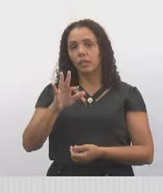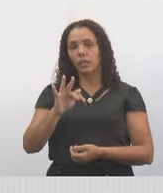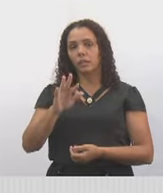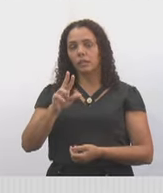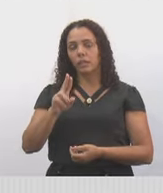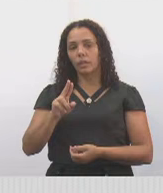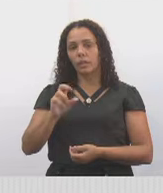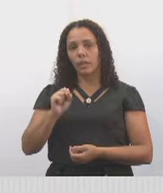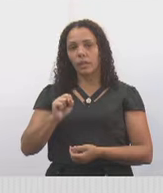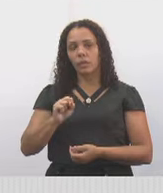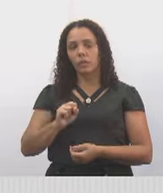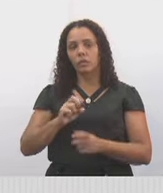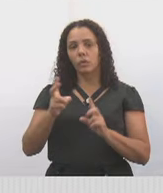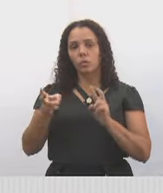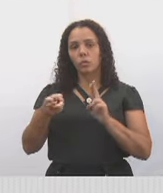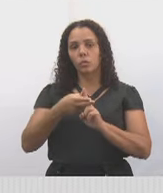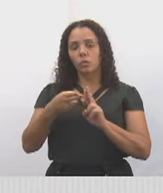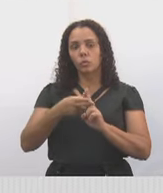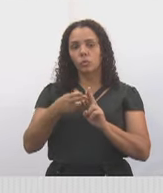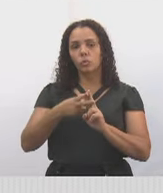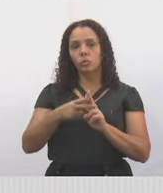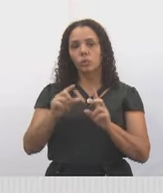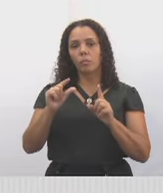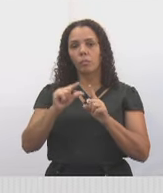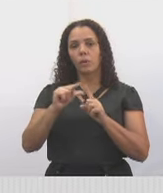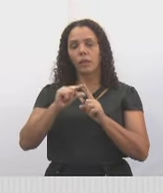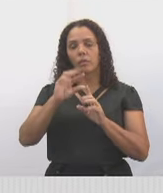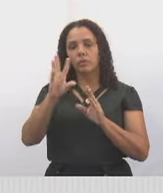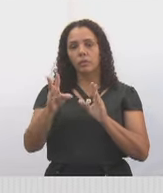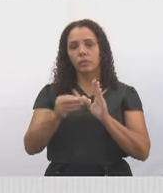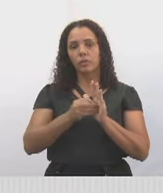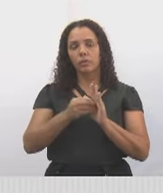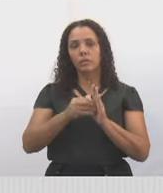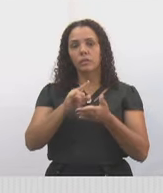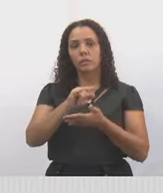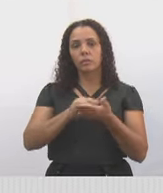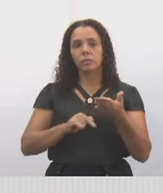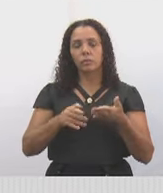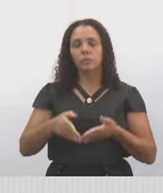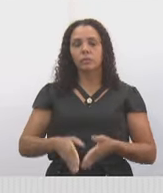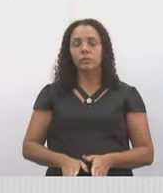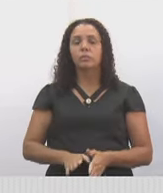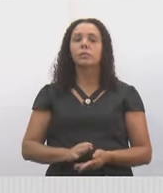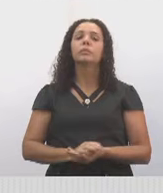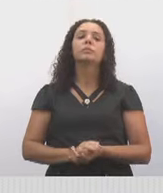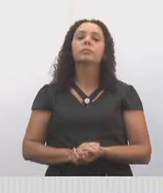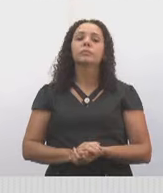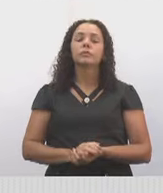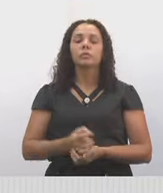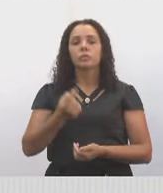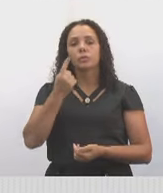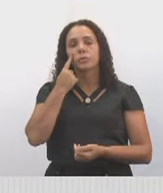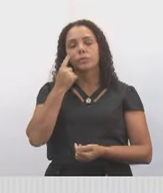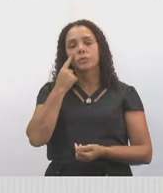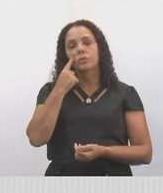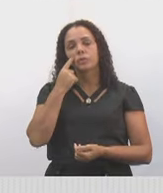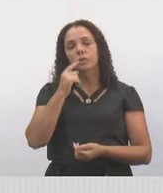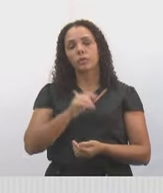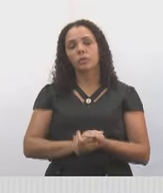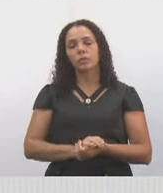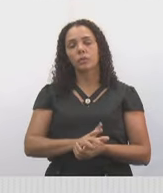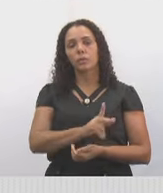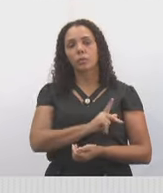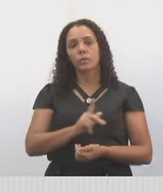SUS incluir o termo parturiente ao lado de mãe na declaração de nascimento Vamos ouvir a declaração do presidente do